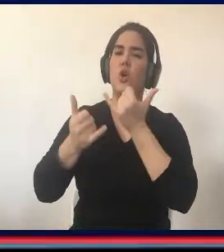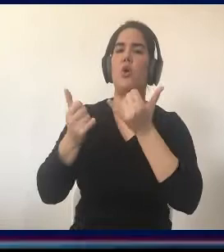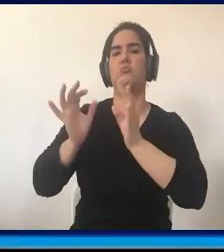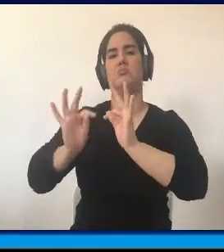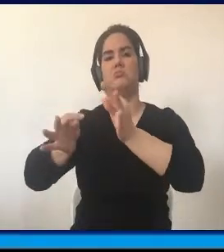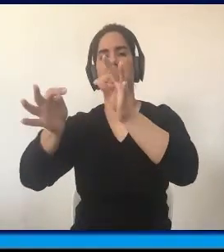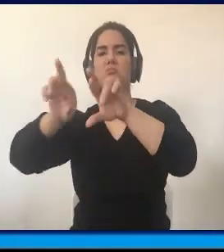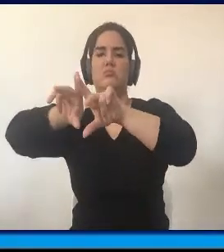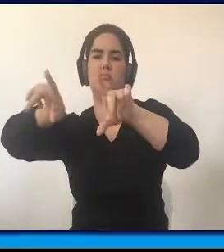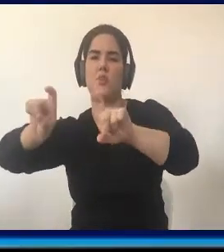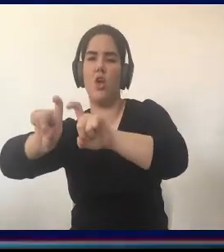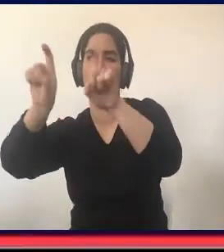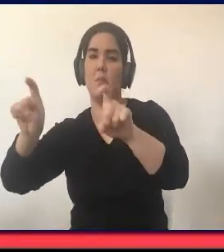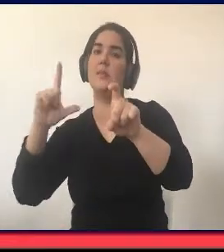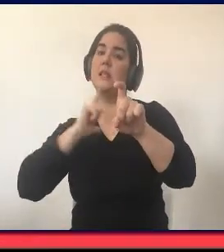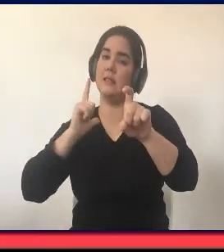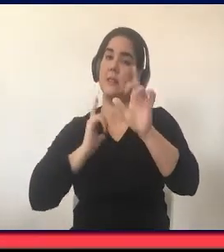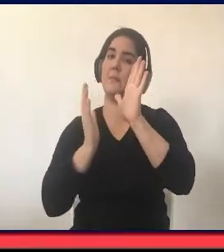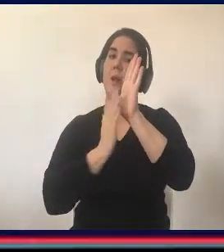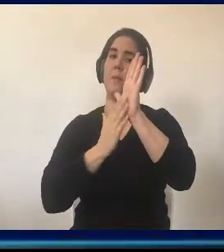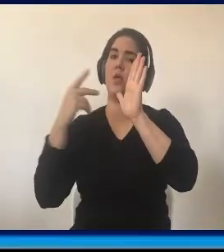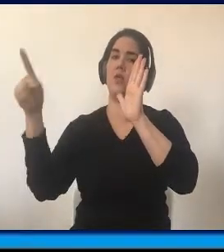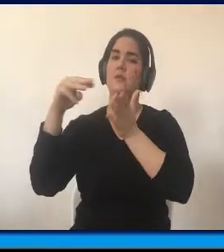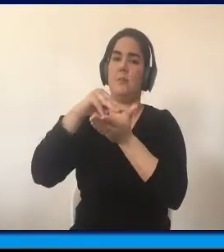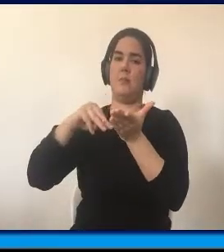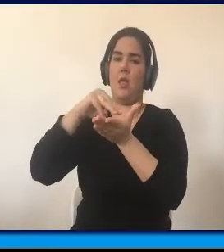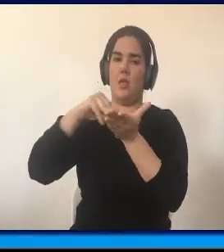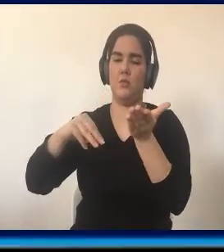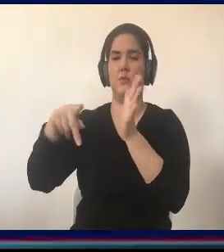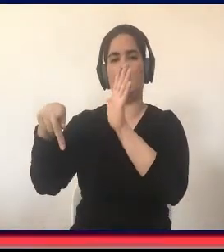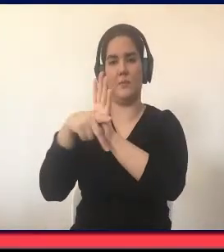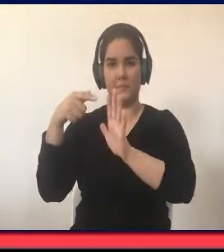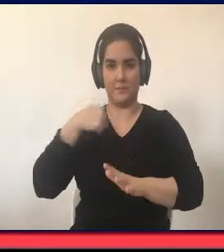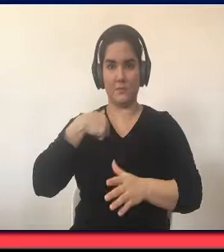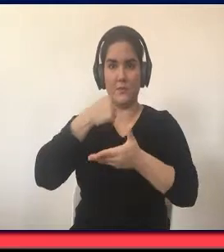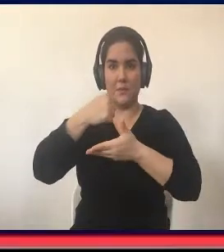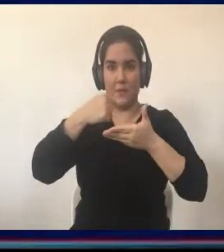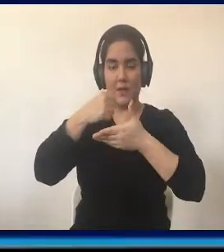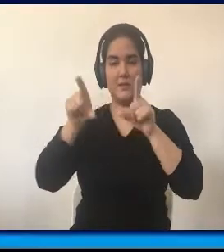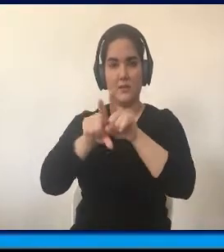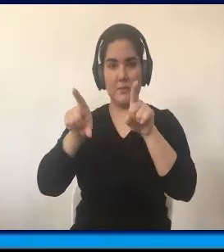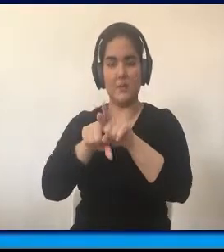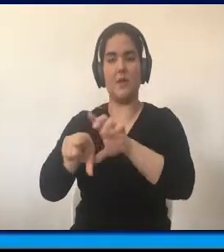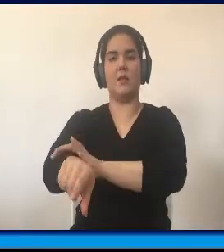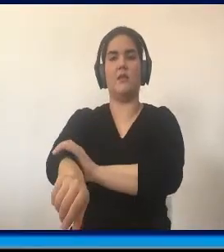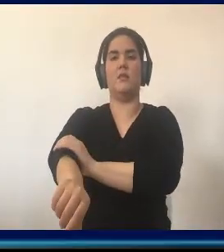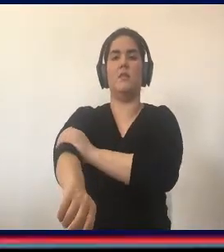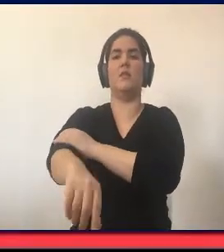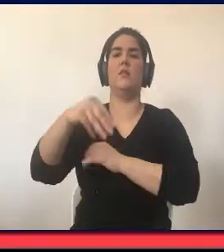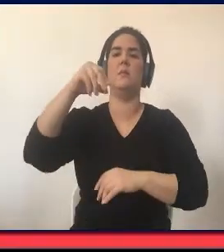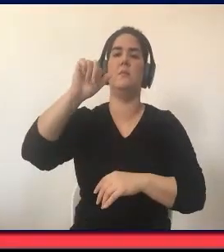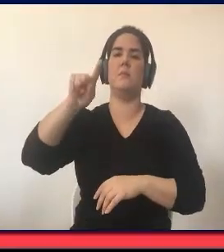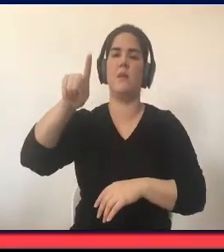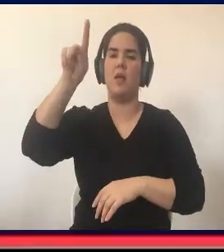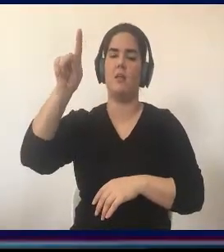uma proposta metodológica para ensinar. Eu tenho como base também o Mark Prensky, porque ele faz uma proposta metodológica, mas para